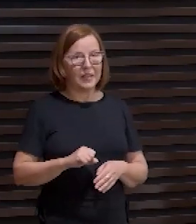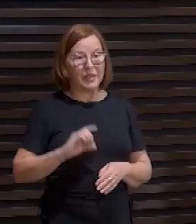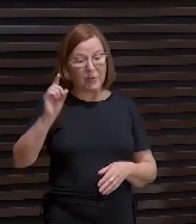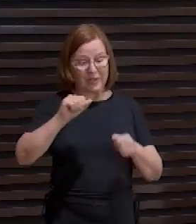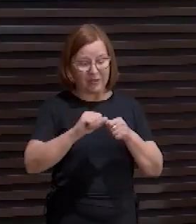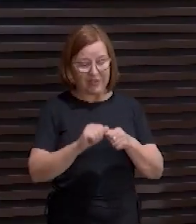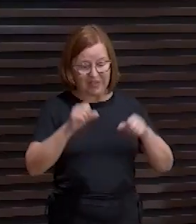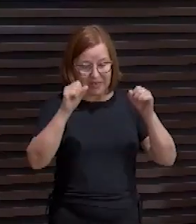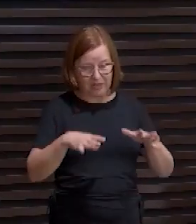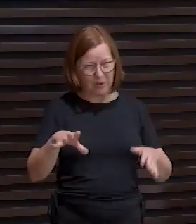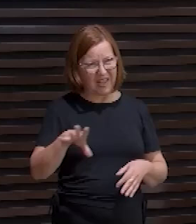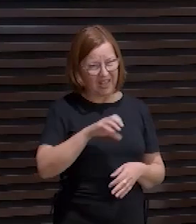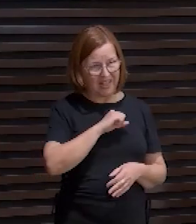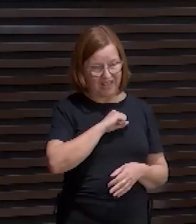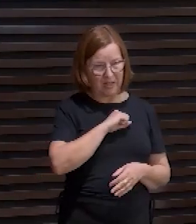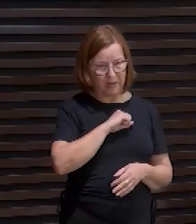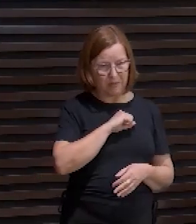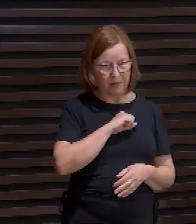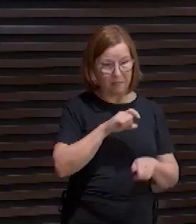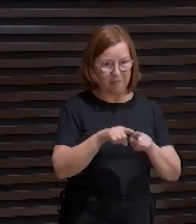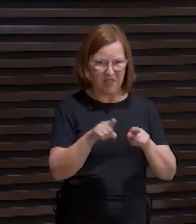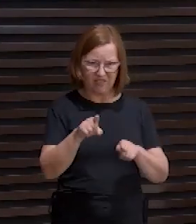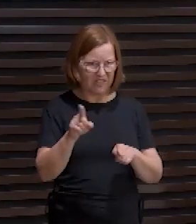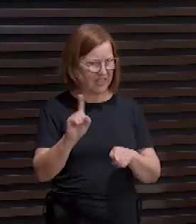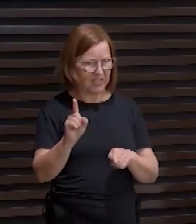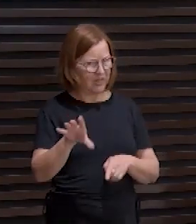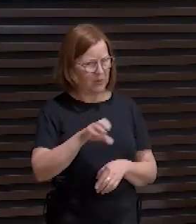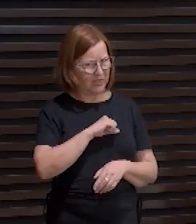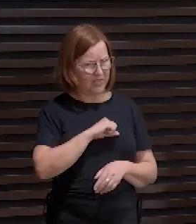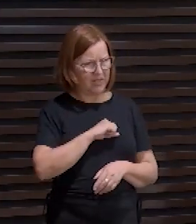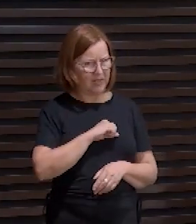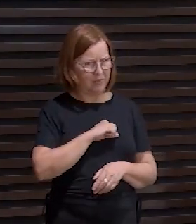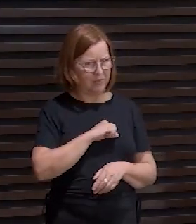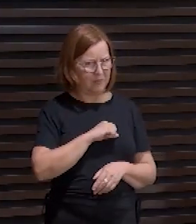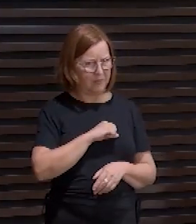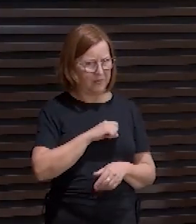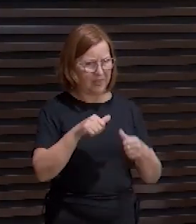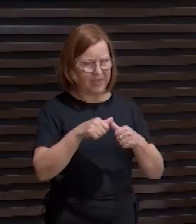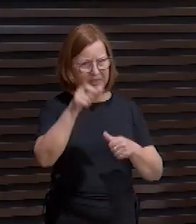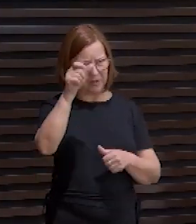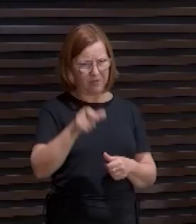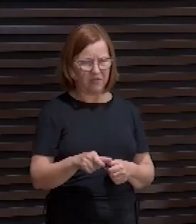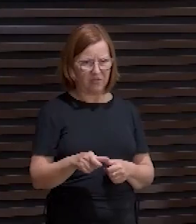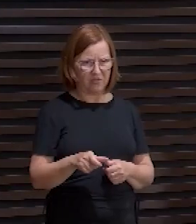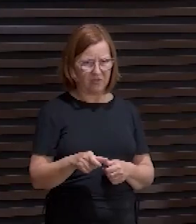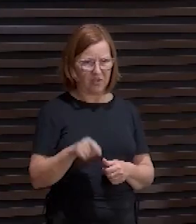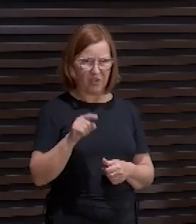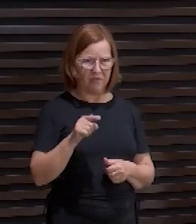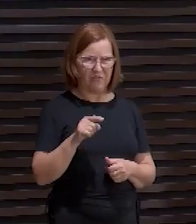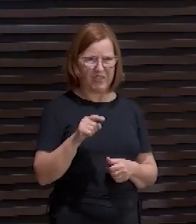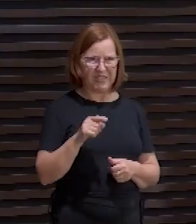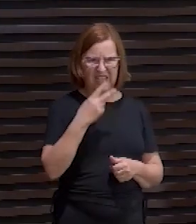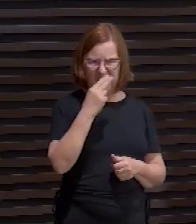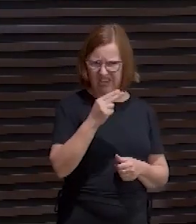Se você não consegue amar essa pessoa, será que você não está se achando um justiceiro melhor que Deus? Falando, não, Senhor, o